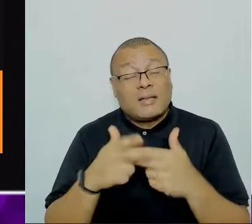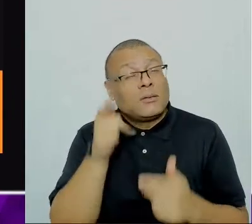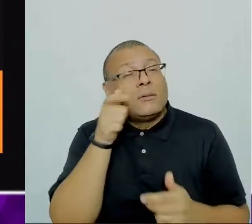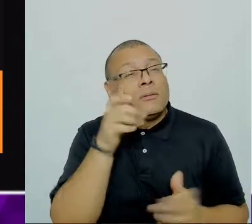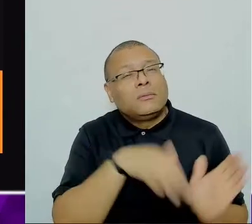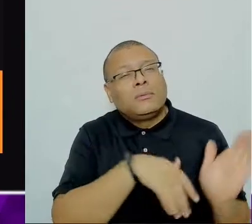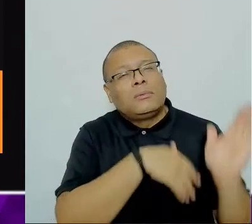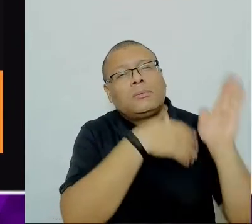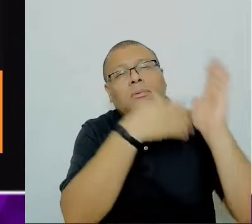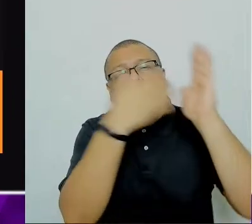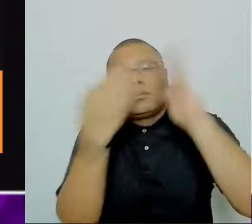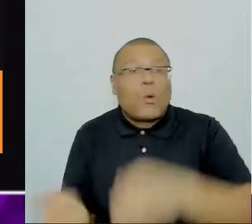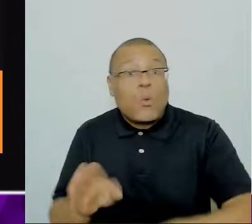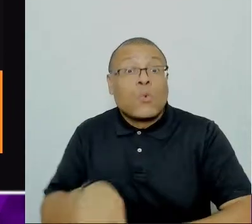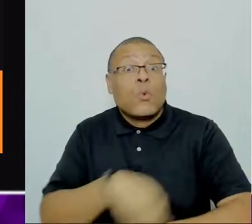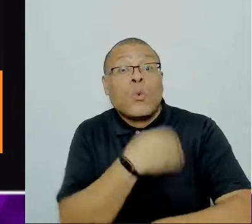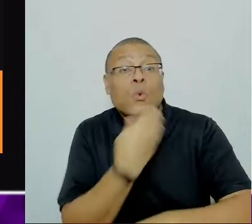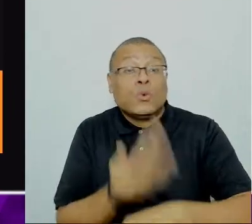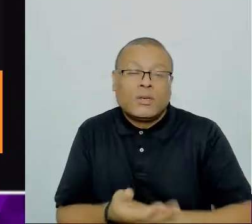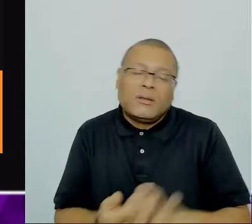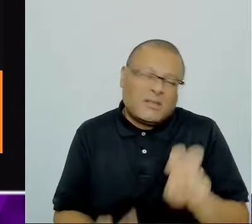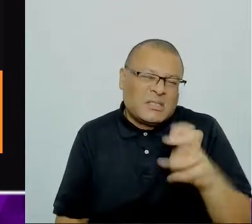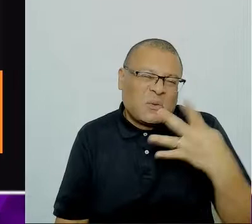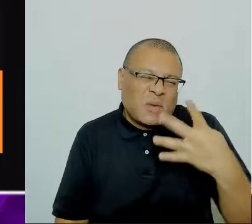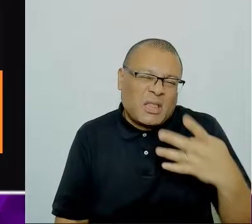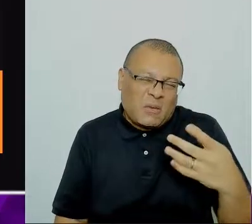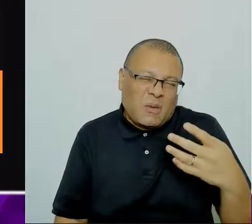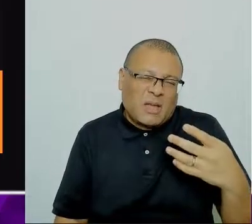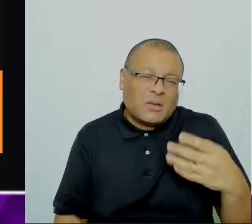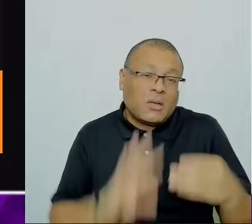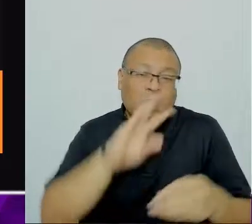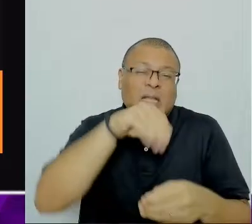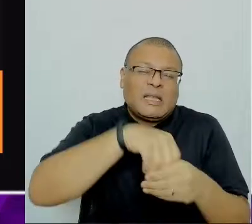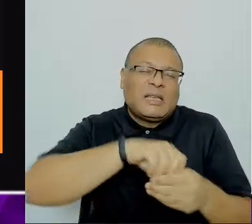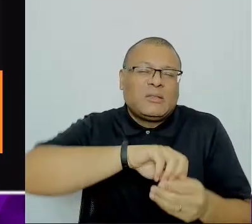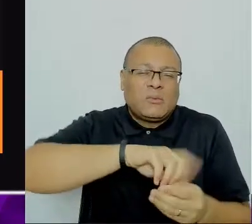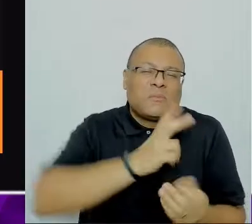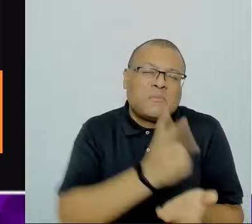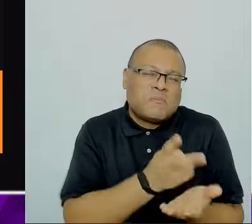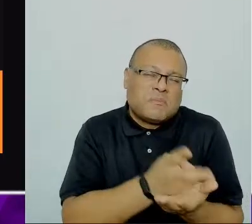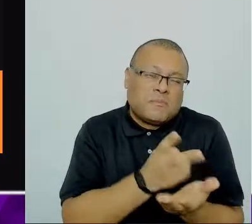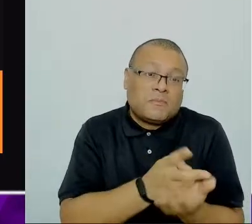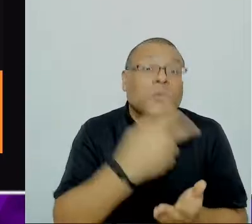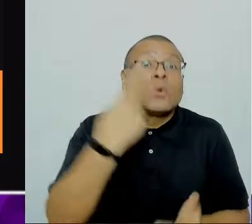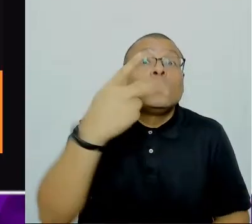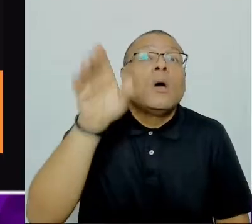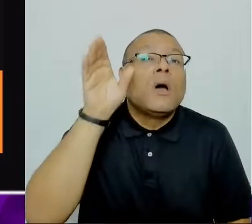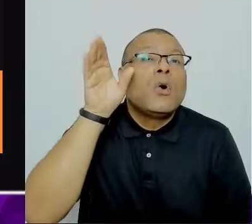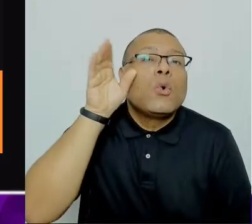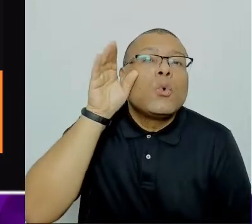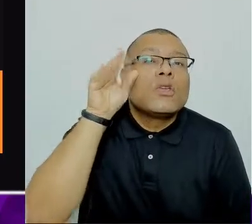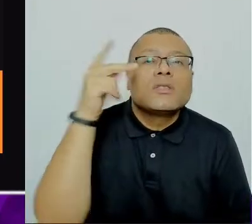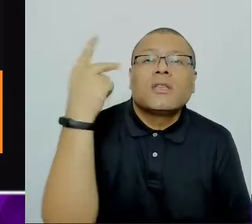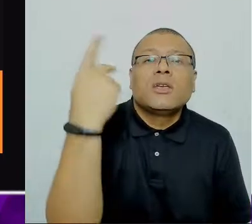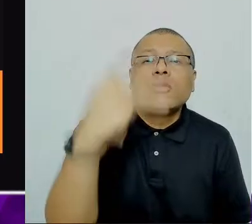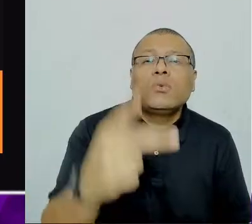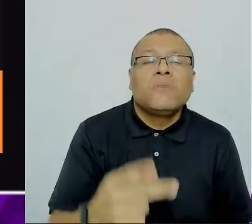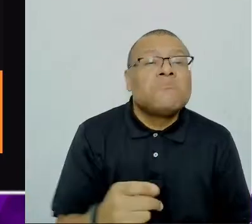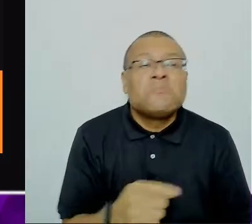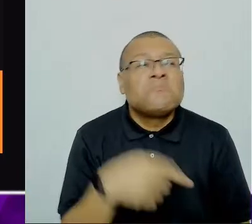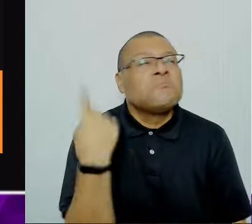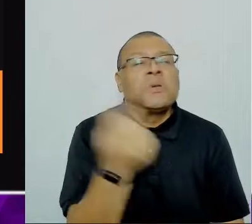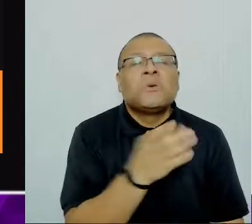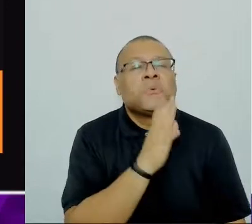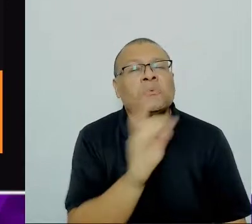coloco como 54 temporadas de seriados. Então, uma curiosidade, queria que vocês colocassem aí também, né? Uma curiosidade sua que pouca gente sabe que não está